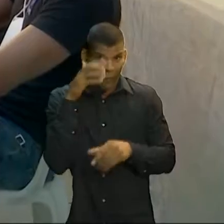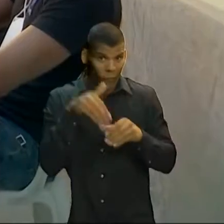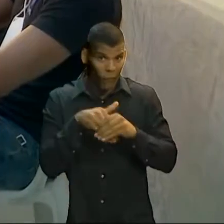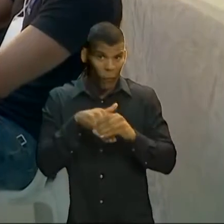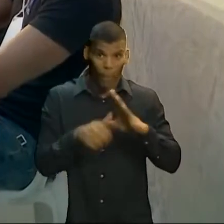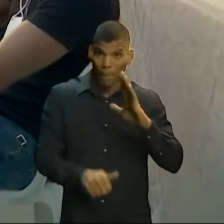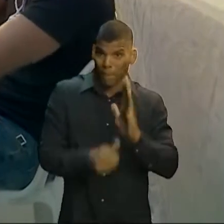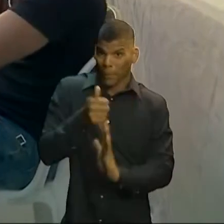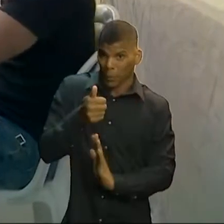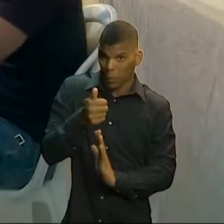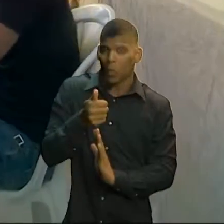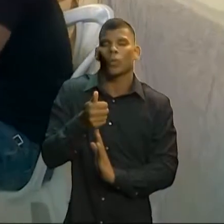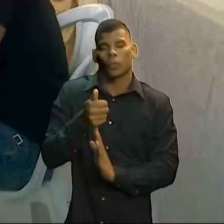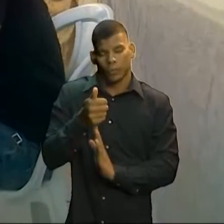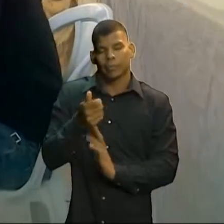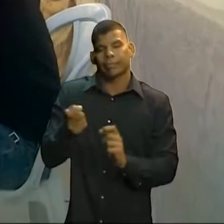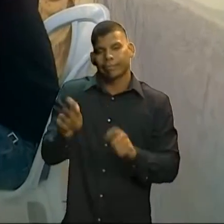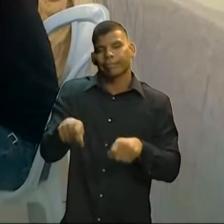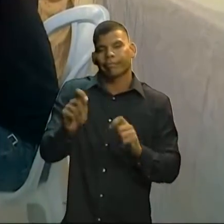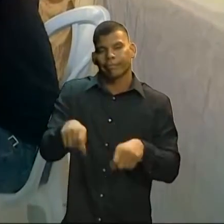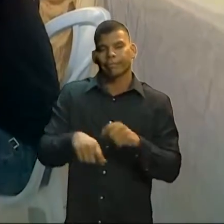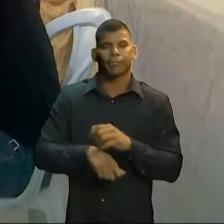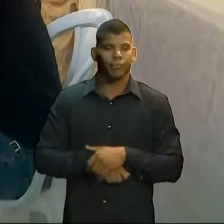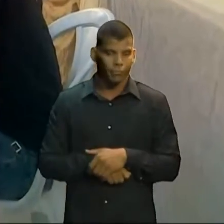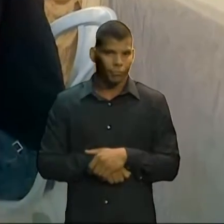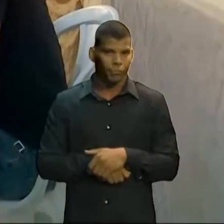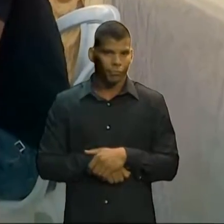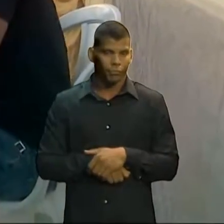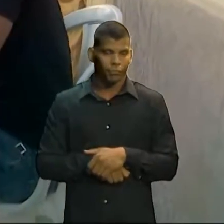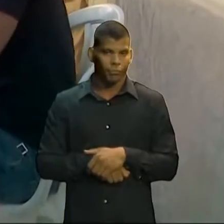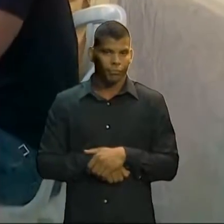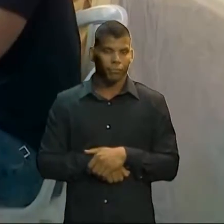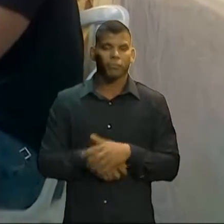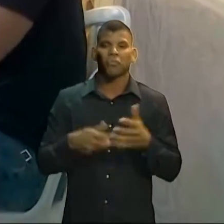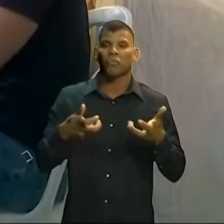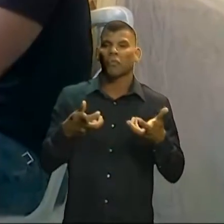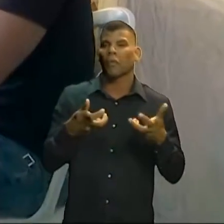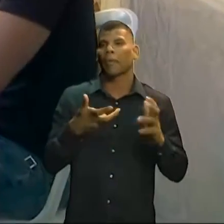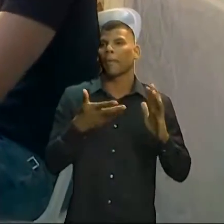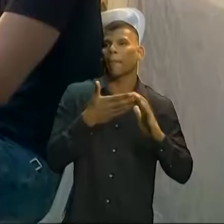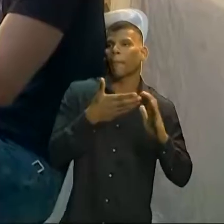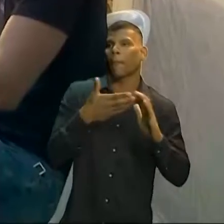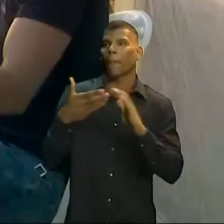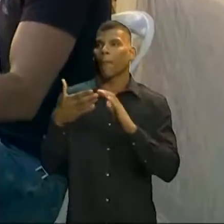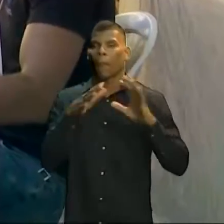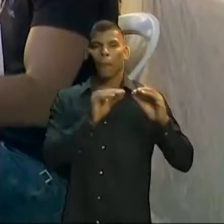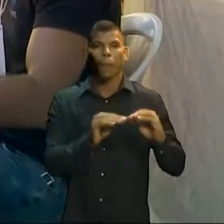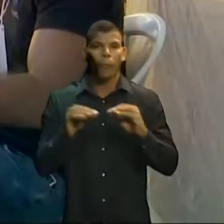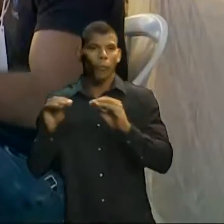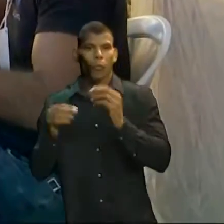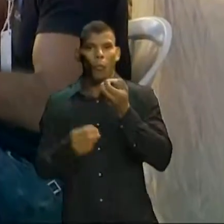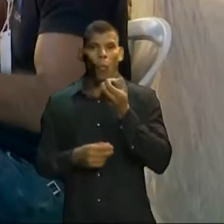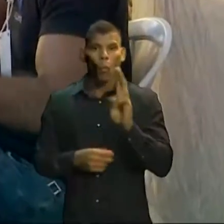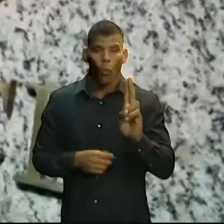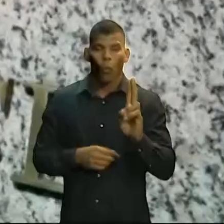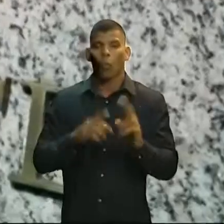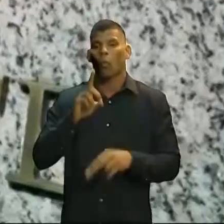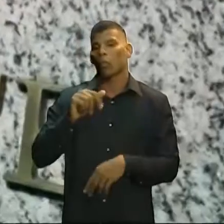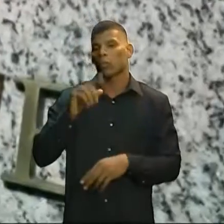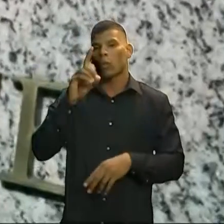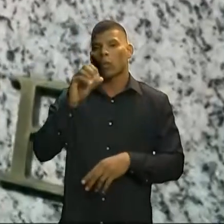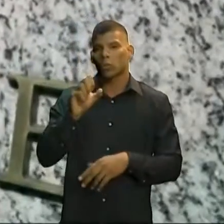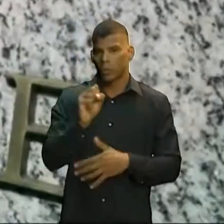primeira vez e quer fazer o alistamento eleitoral, transferir o domicílio ou alterar os dados cadastrais.